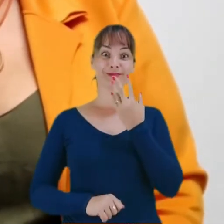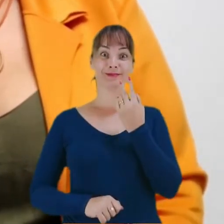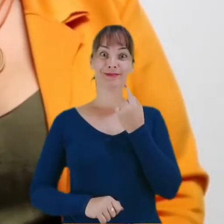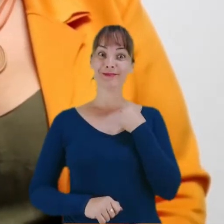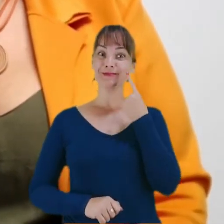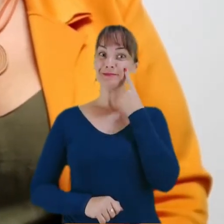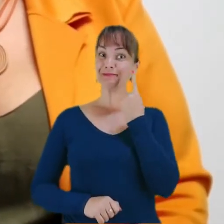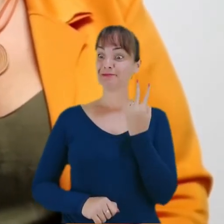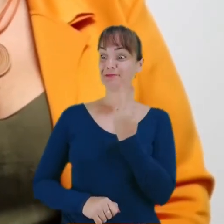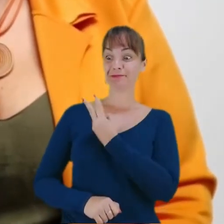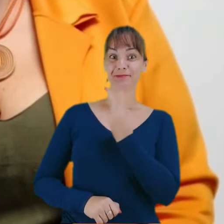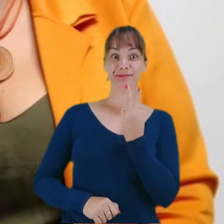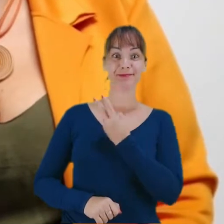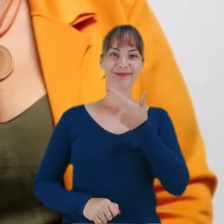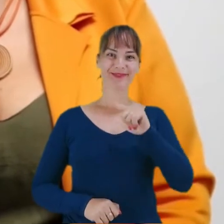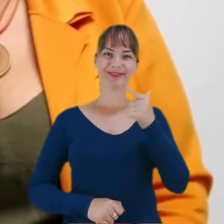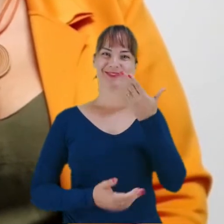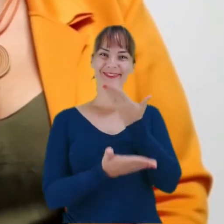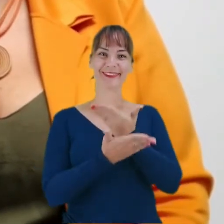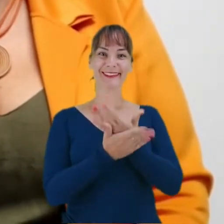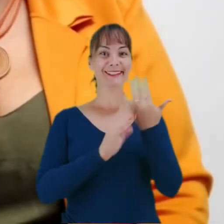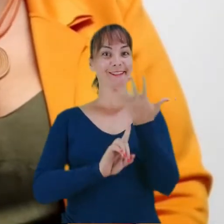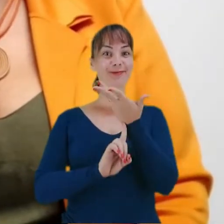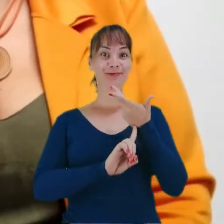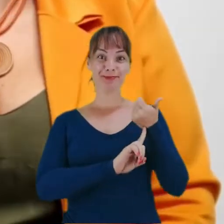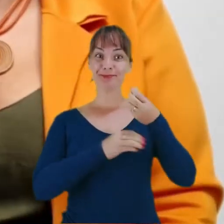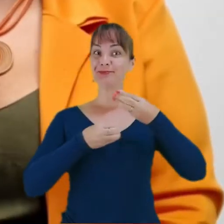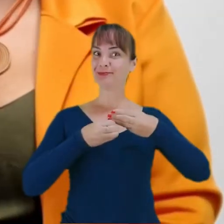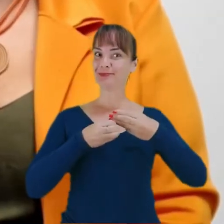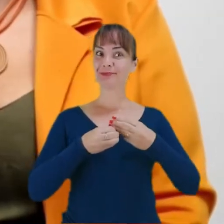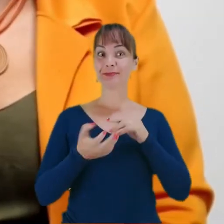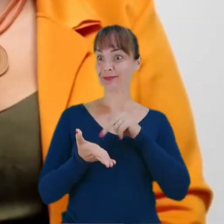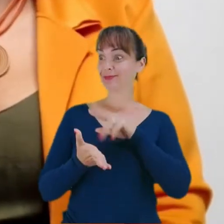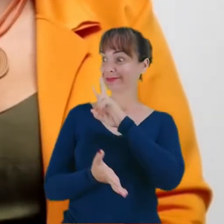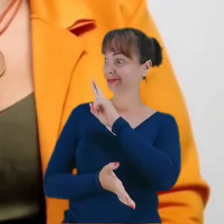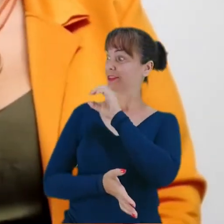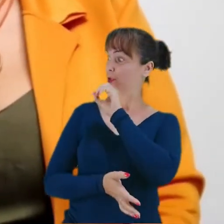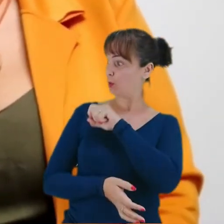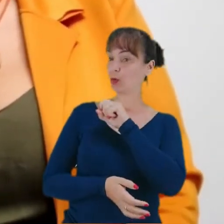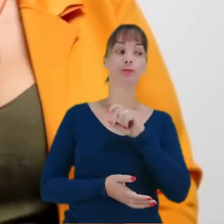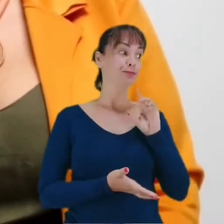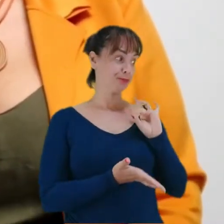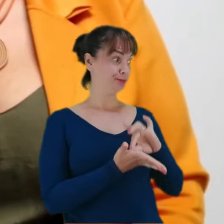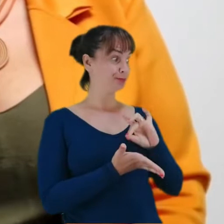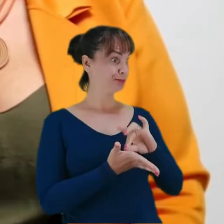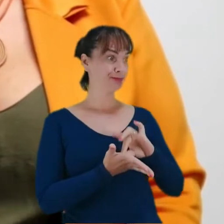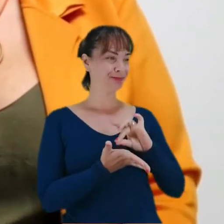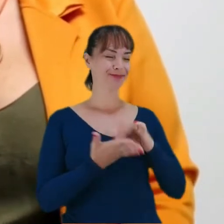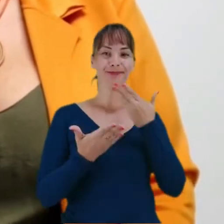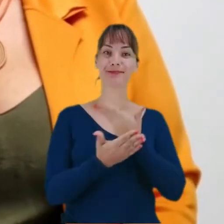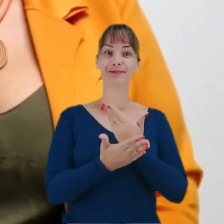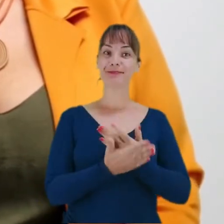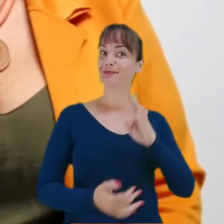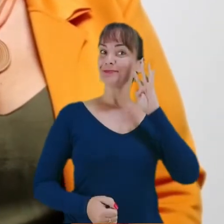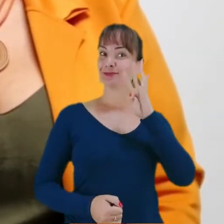Olha nós duas aqui novamente, em mais uma aula de arte na rede, né, Rosânia? Com certeza, que vai ser uma aula